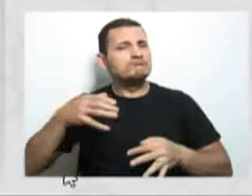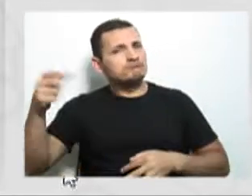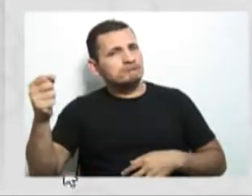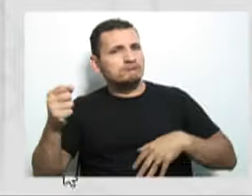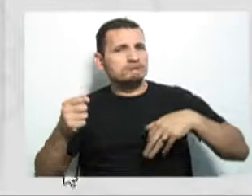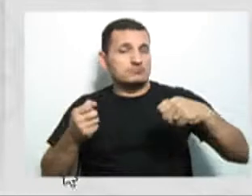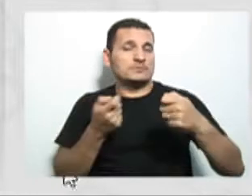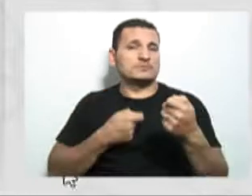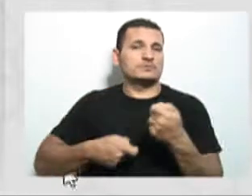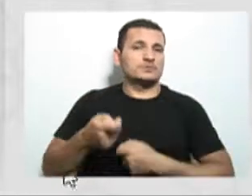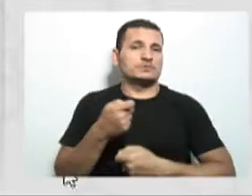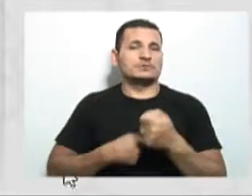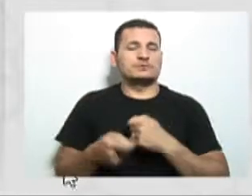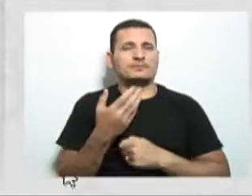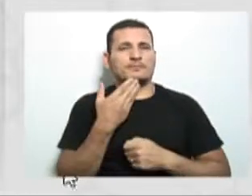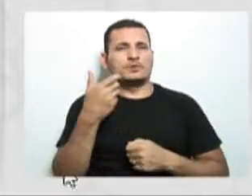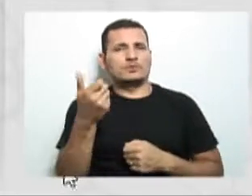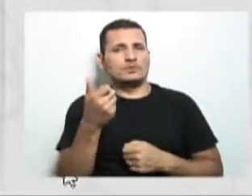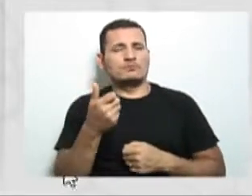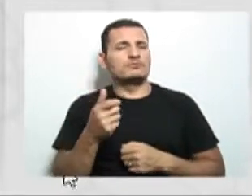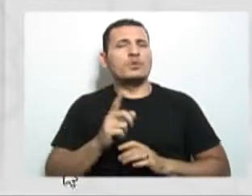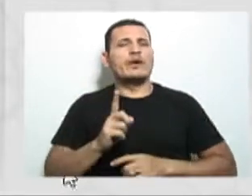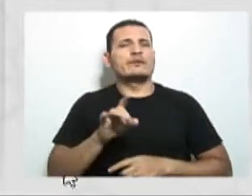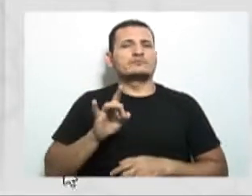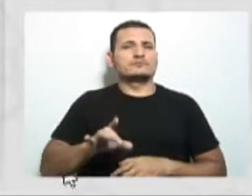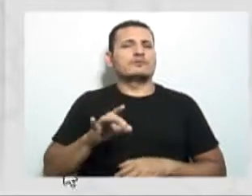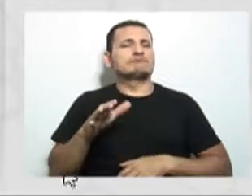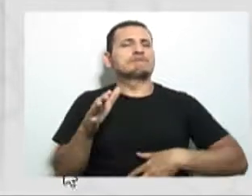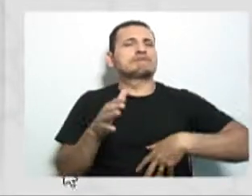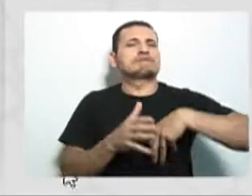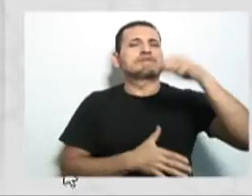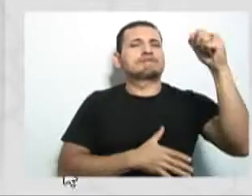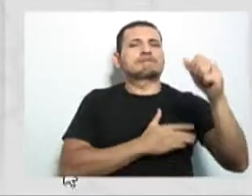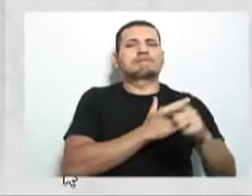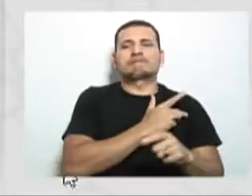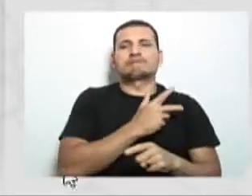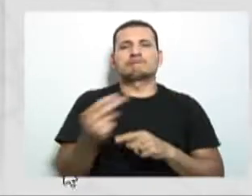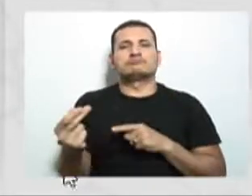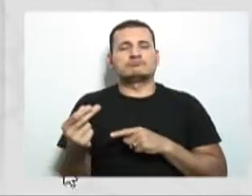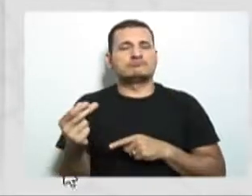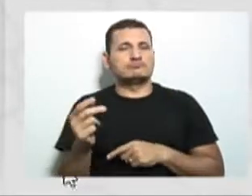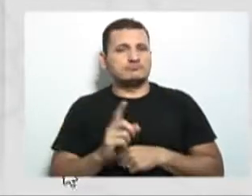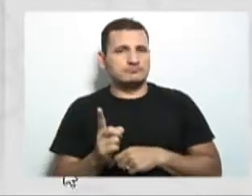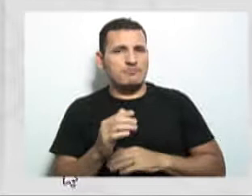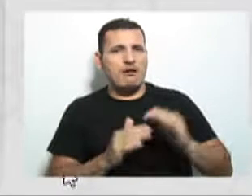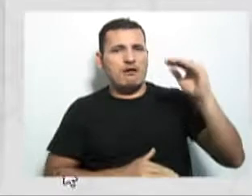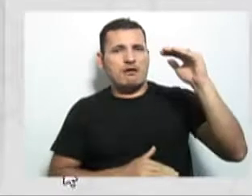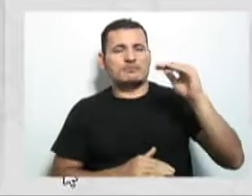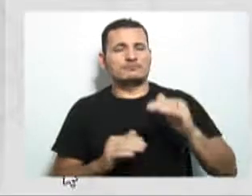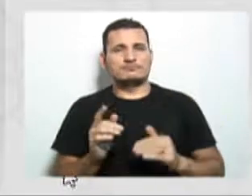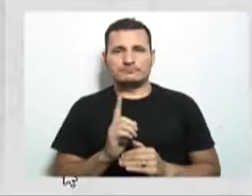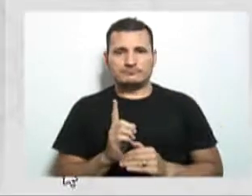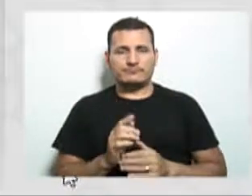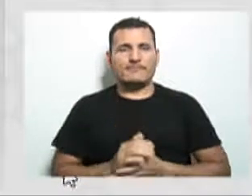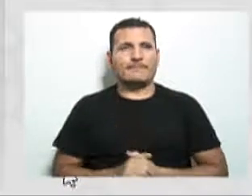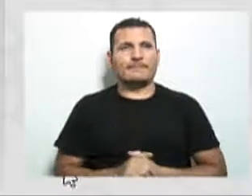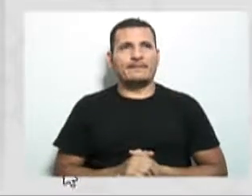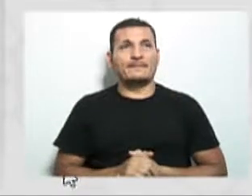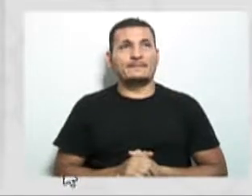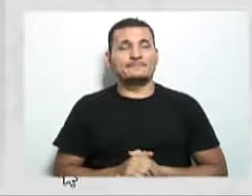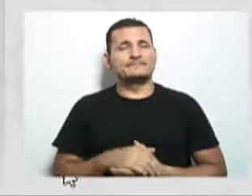forma melhor, sem levar vantagem exagerada sobre o outro, tá certo? Então vamos